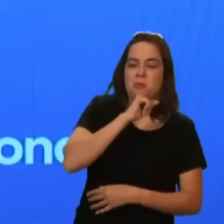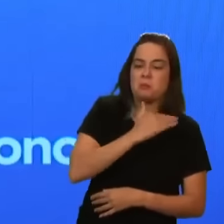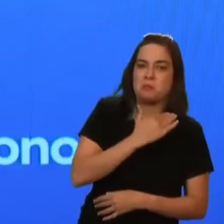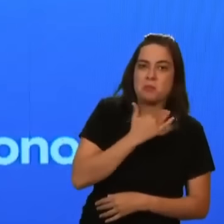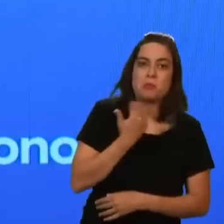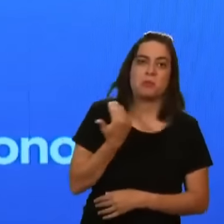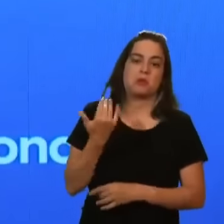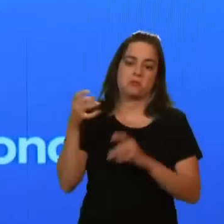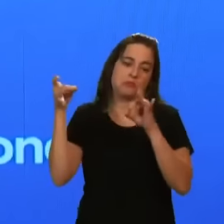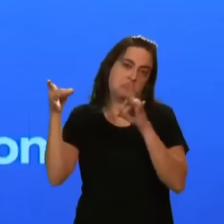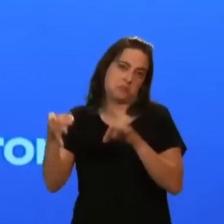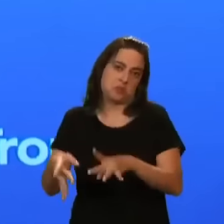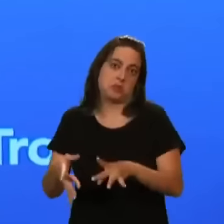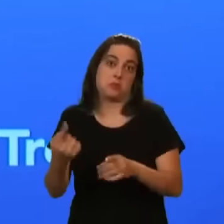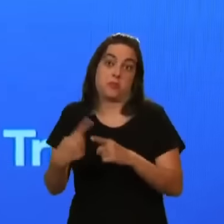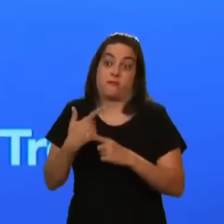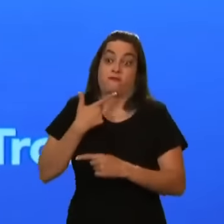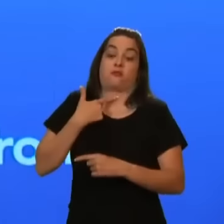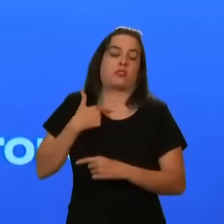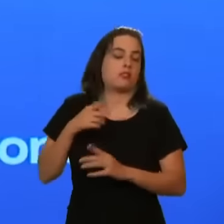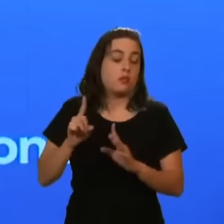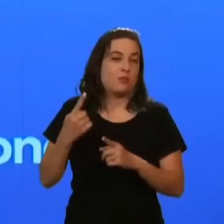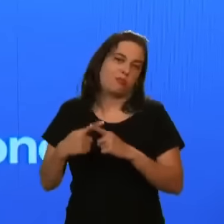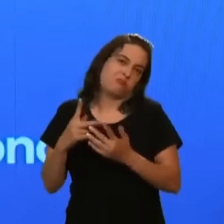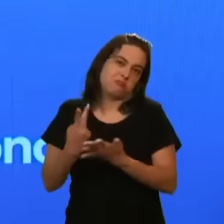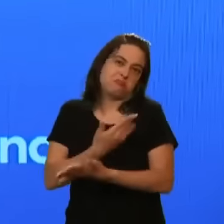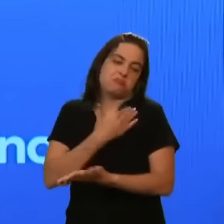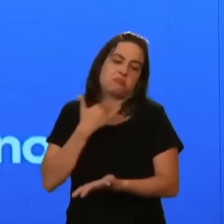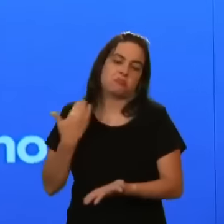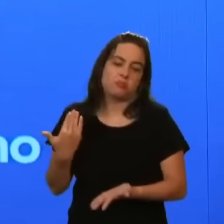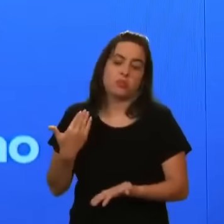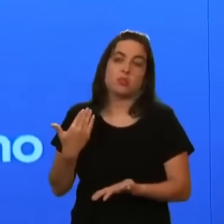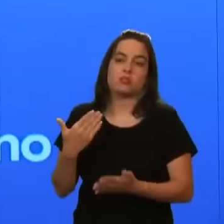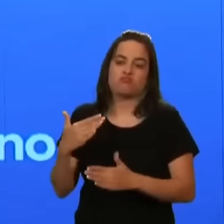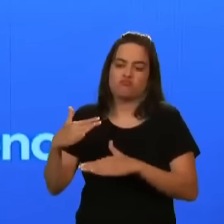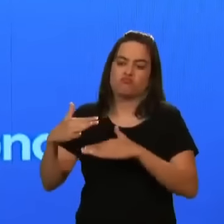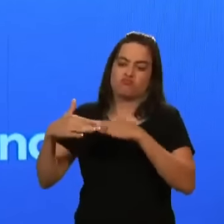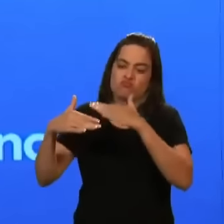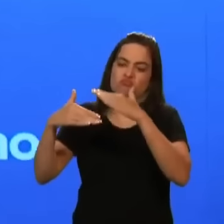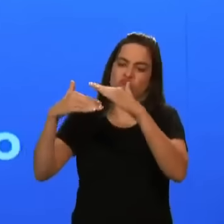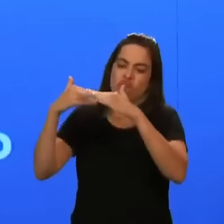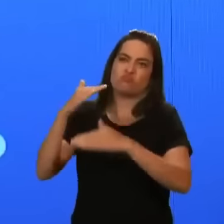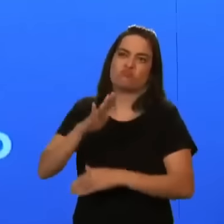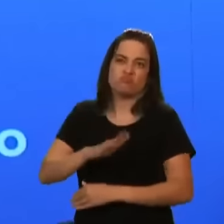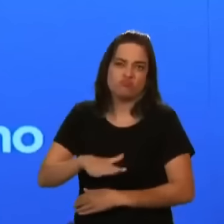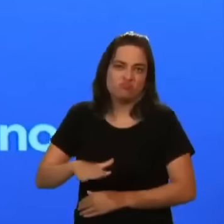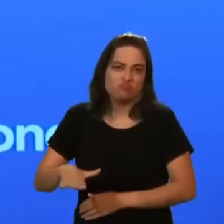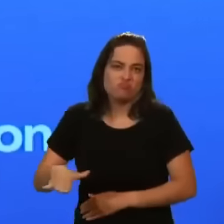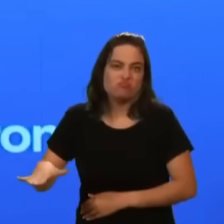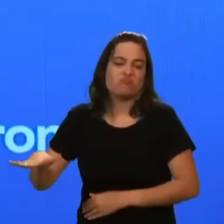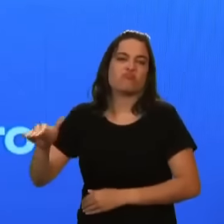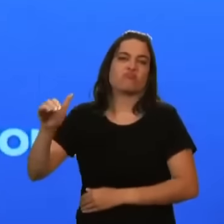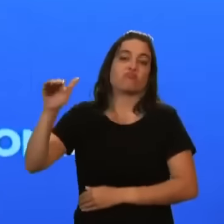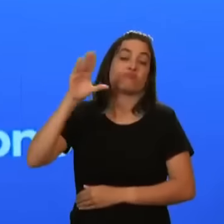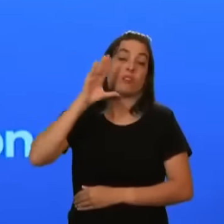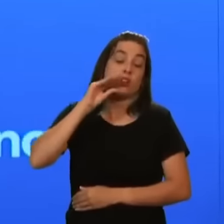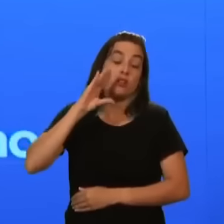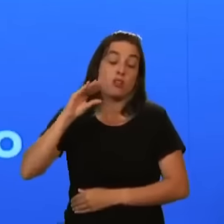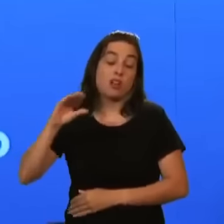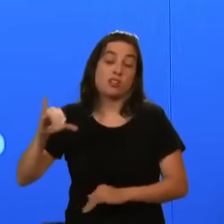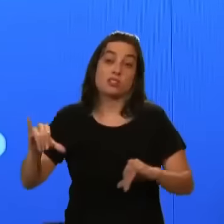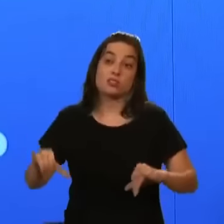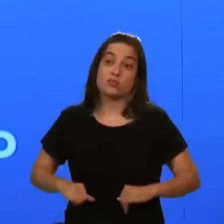te abandonaram porque eles queriam, mas se ainda nessa fase de formação, né, das pedras preciosas, você